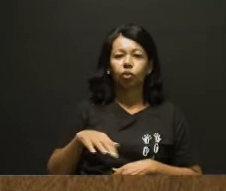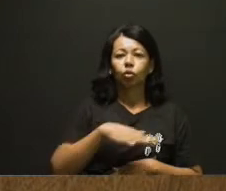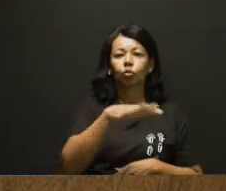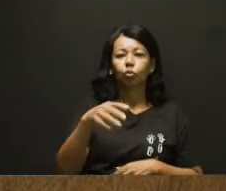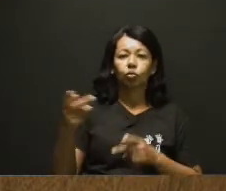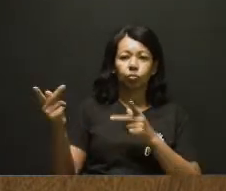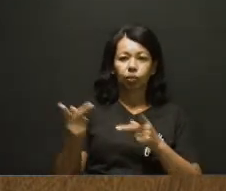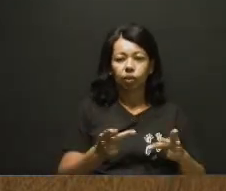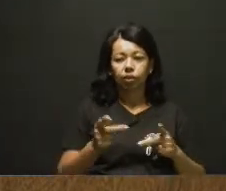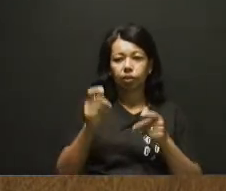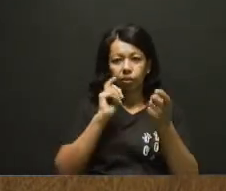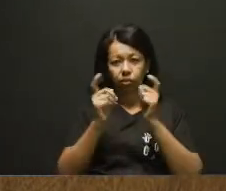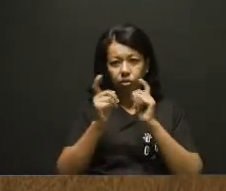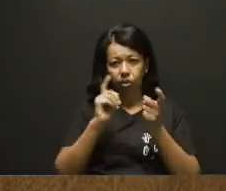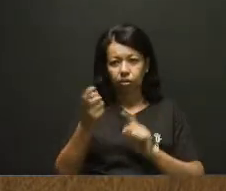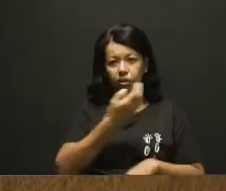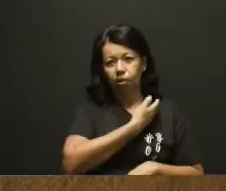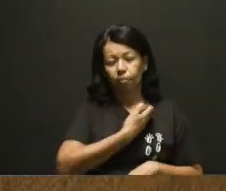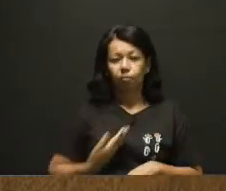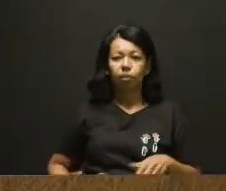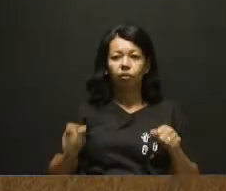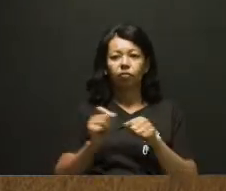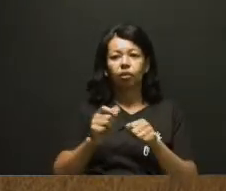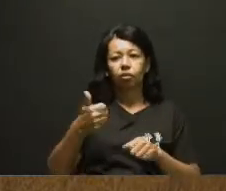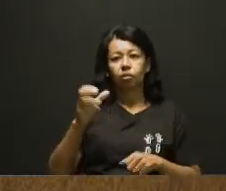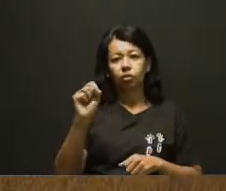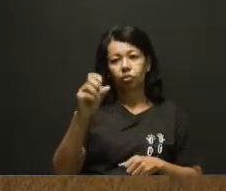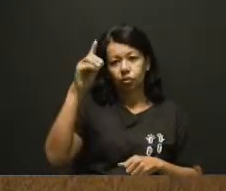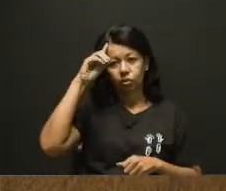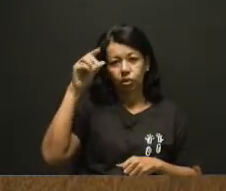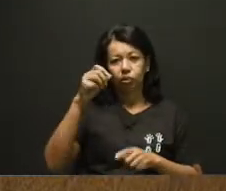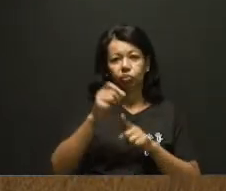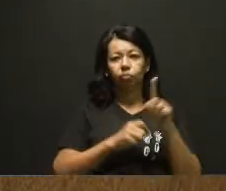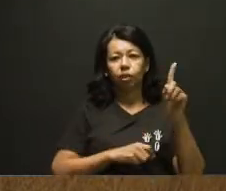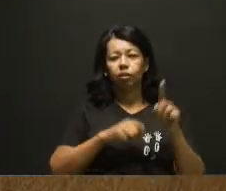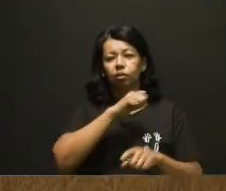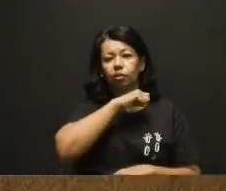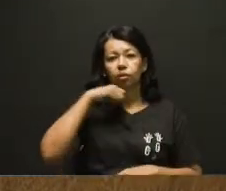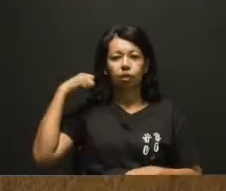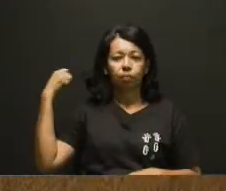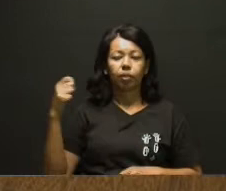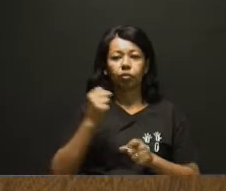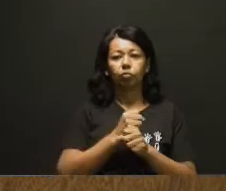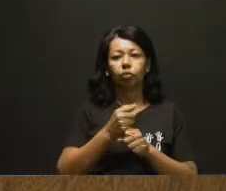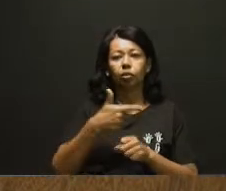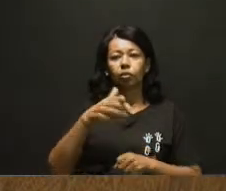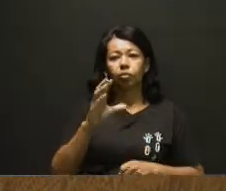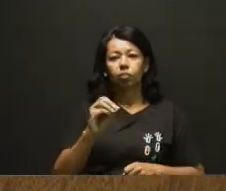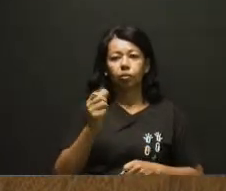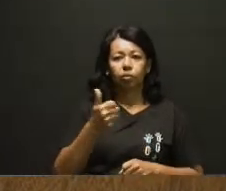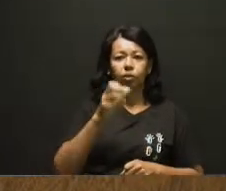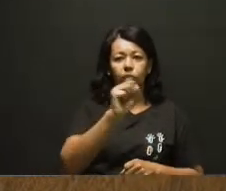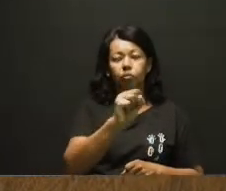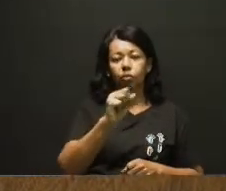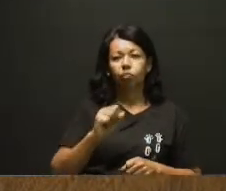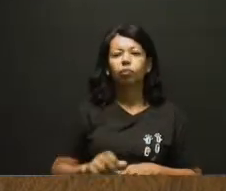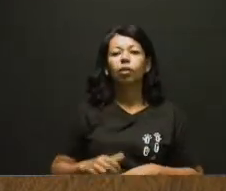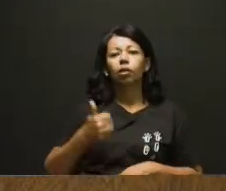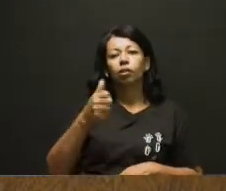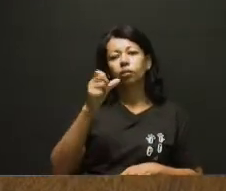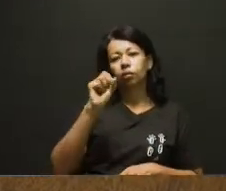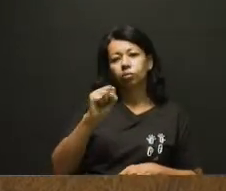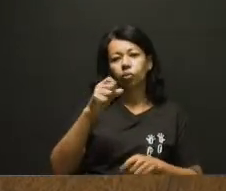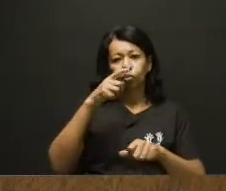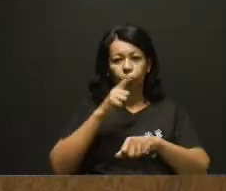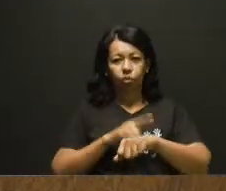presentes nesta audiência pública realizada aos 18 dias do mês de abril do ano de 2018 às 18 horas